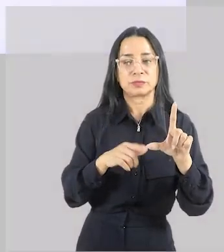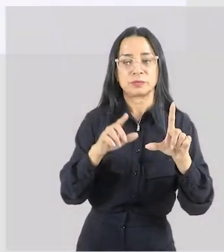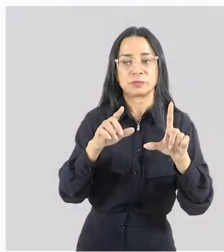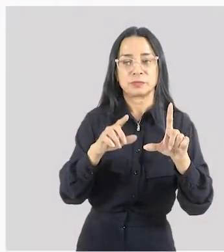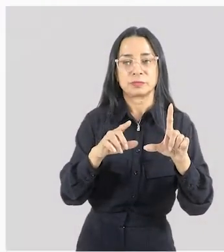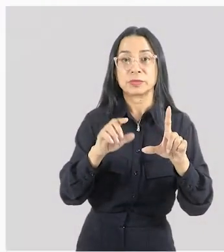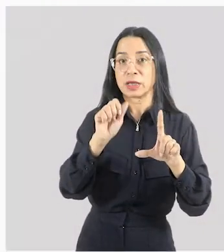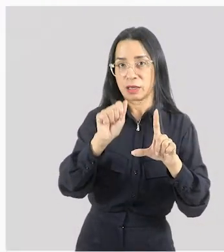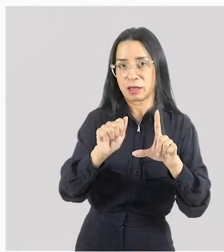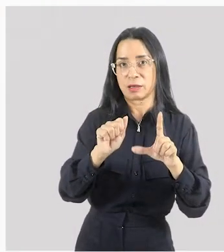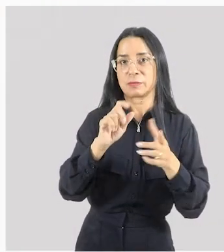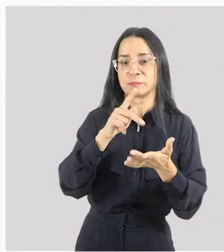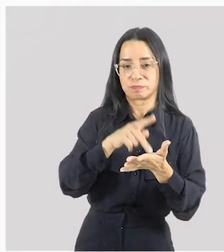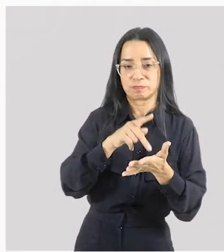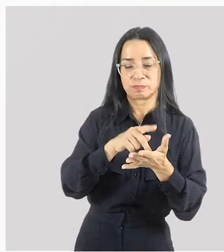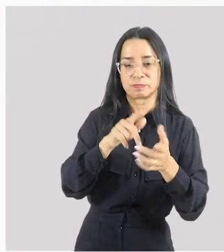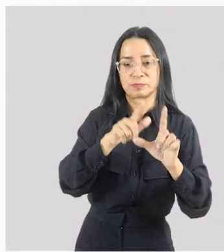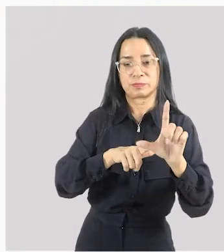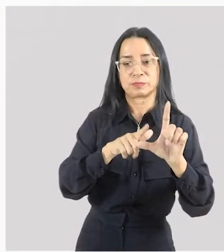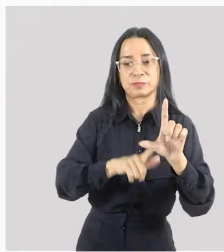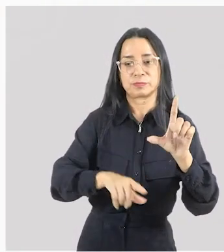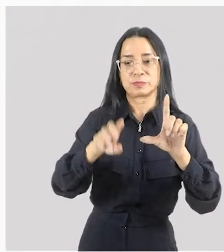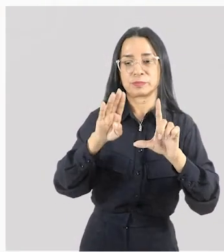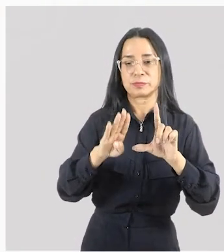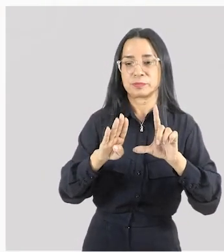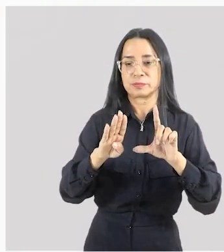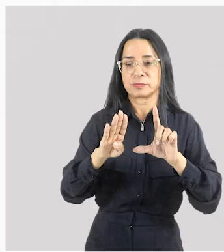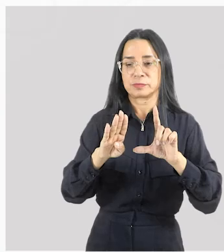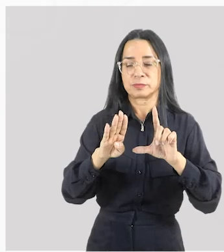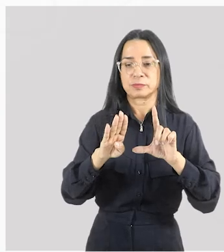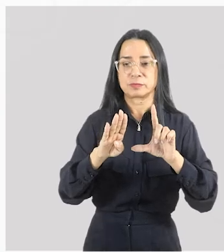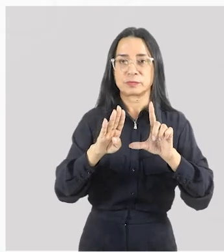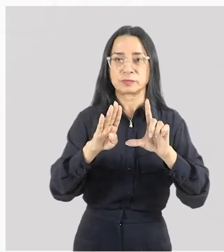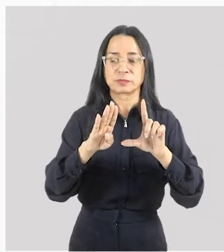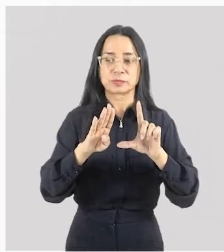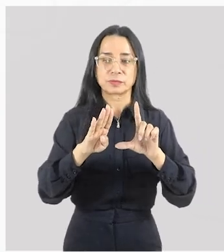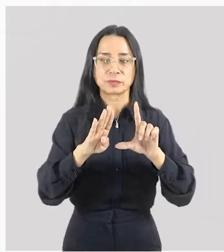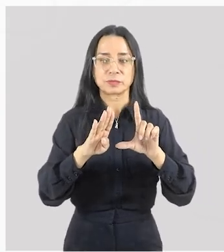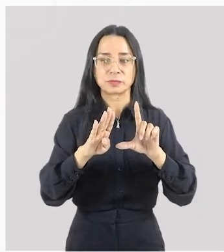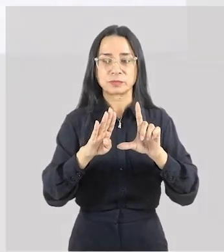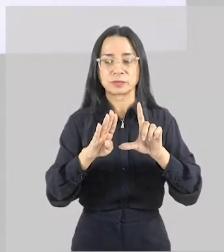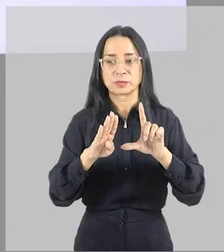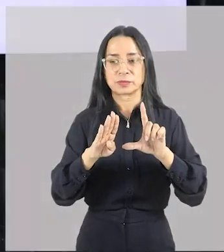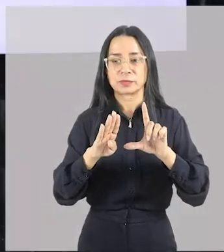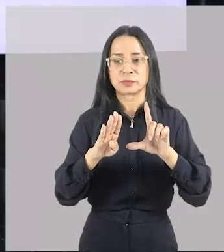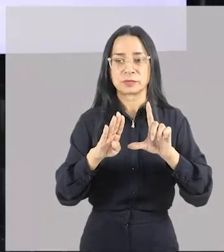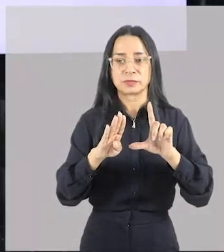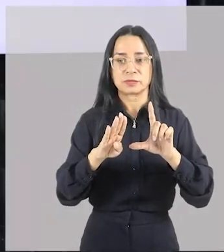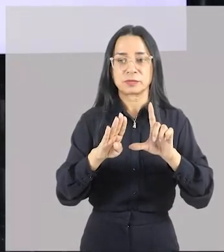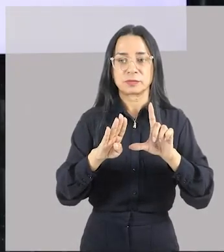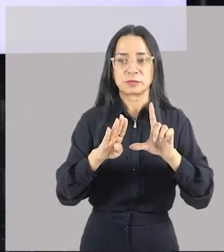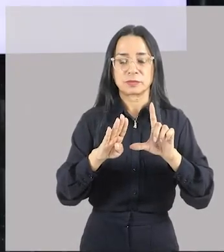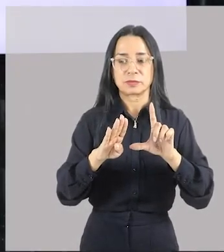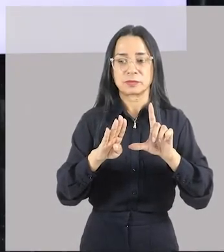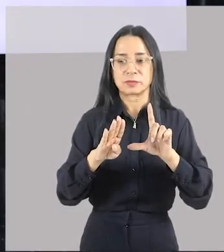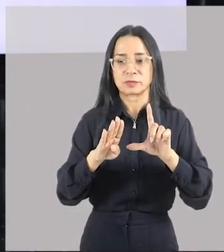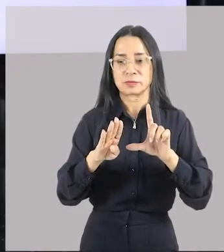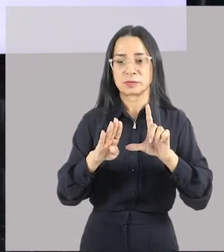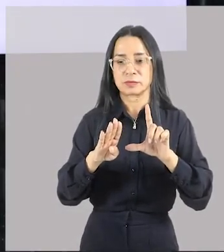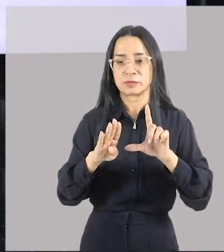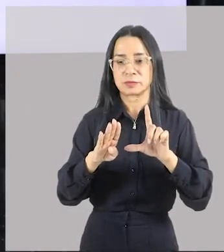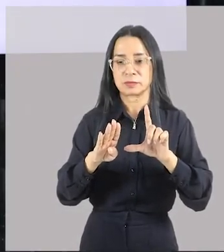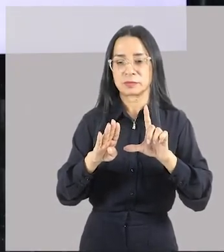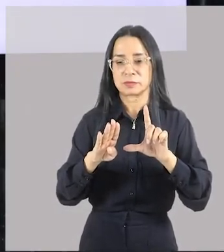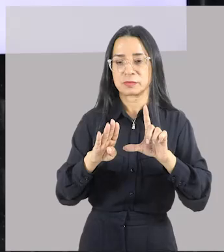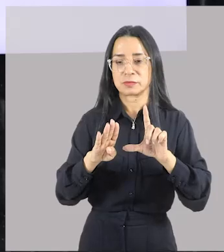B. O Brasil apresenta a melhor taxa de distribuição de renda dos países da América Latina. Peraí, América